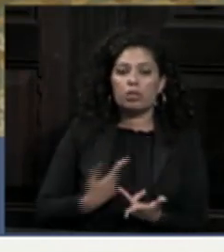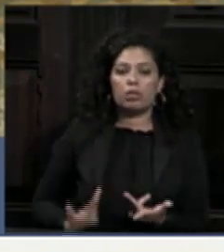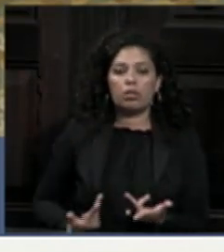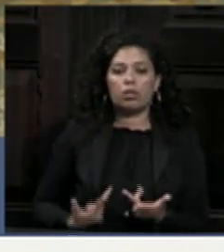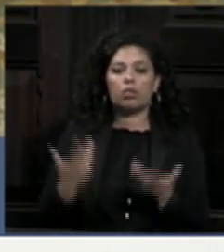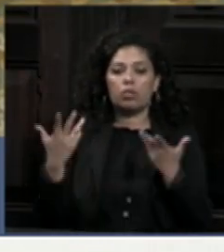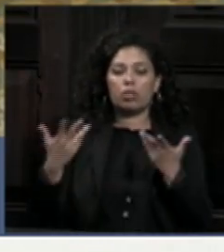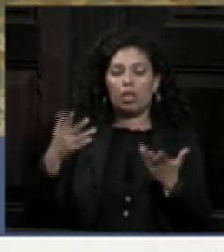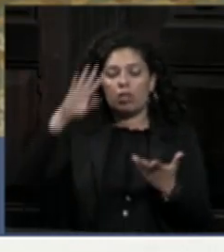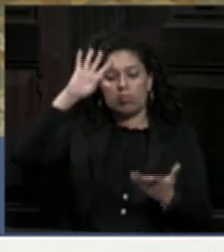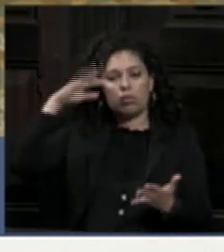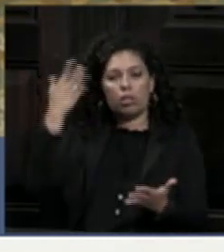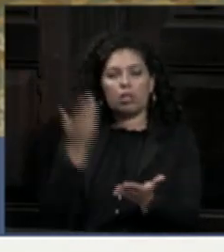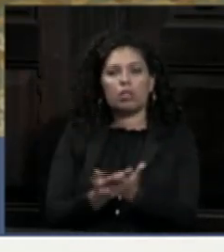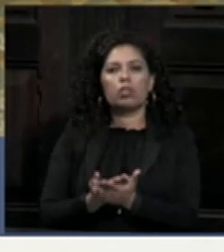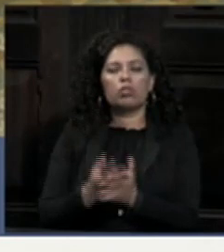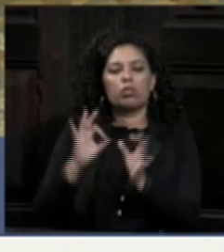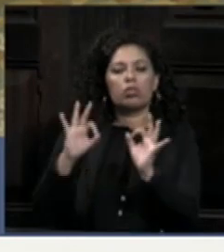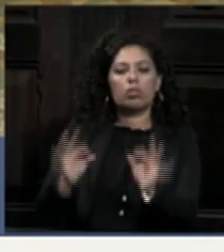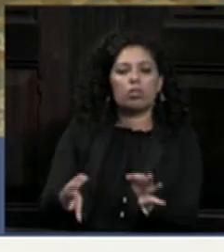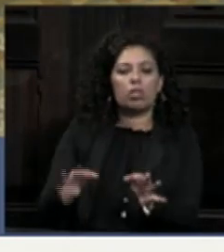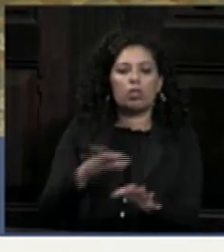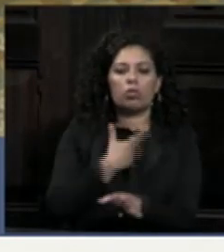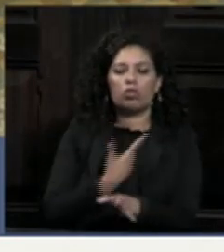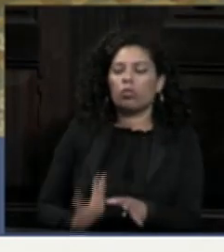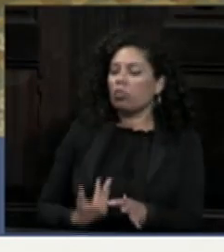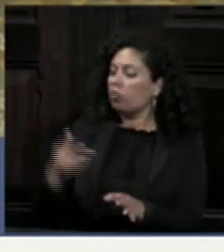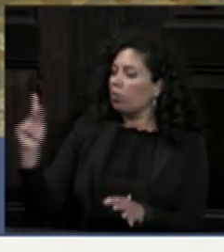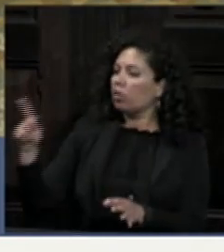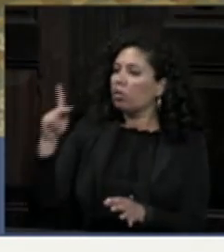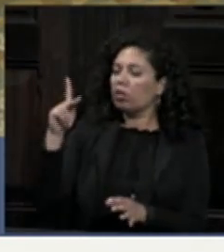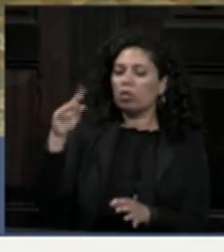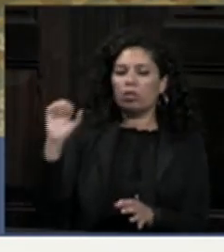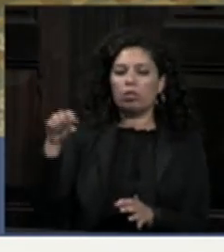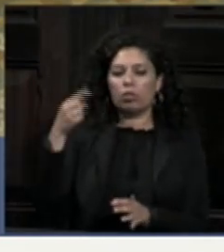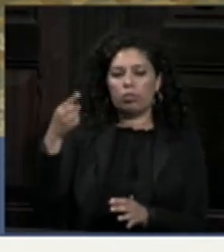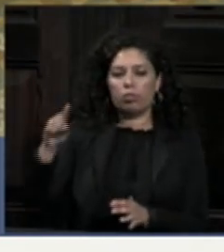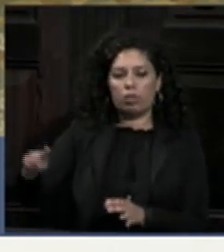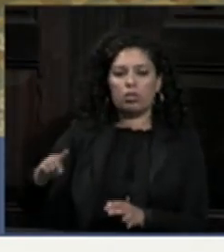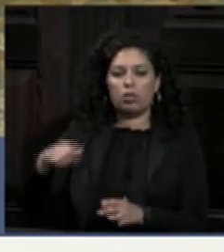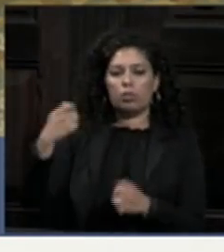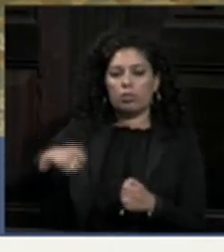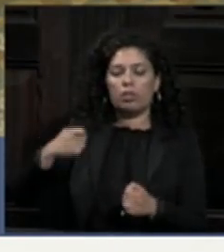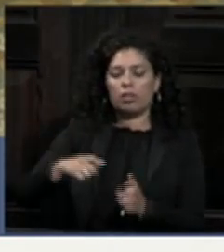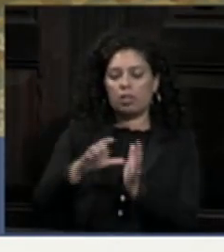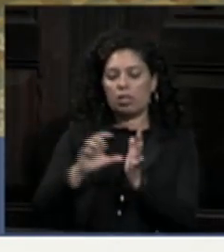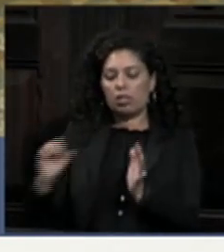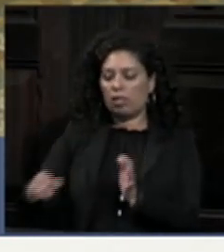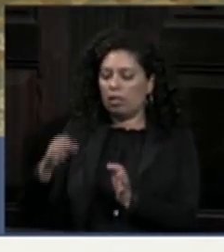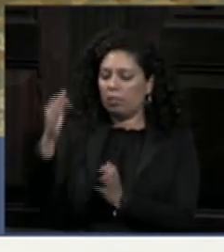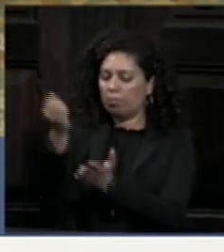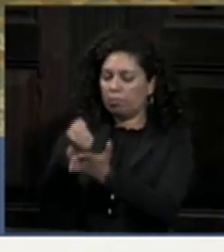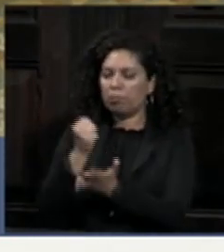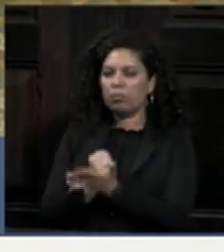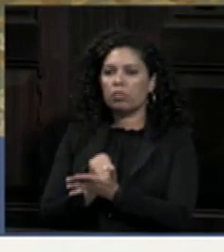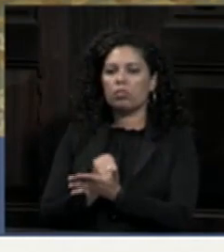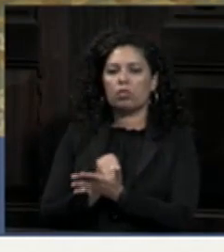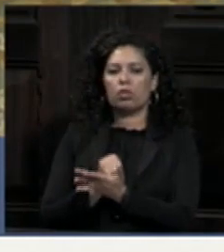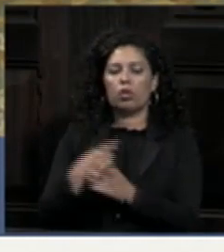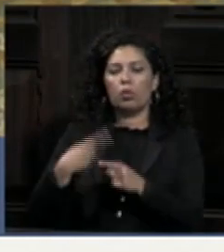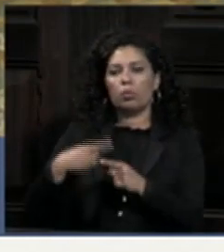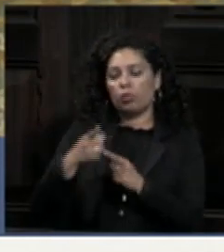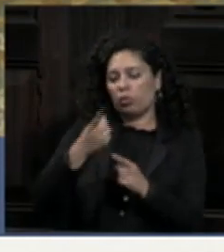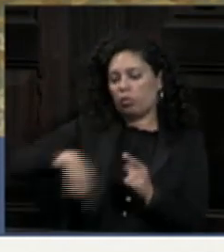absoluta certeza que o governador deverá sancionar o projeto de lei para que a gente